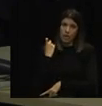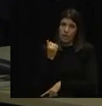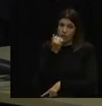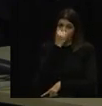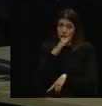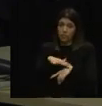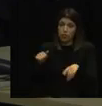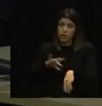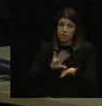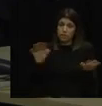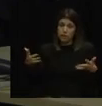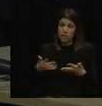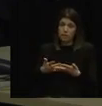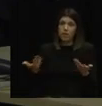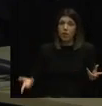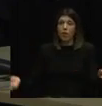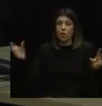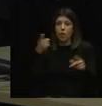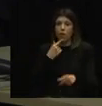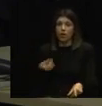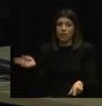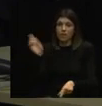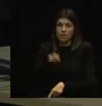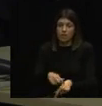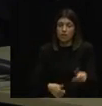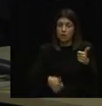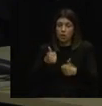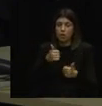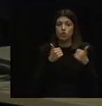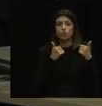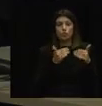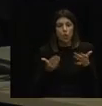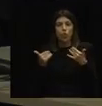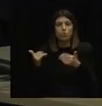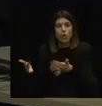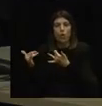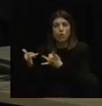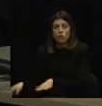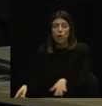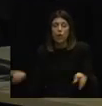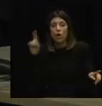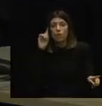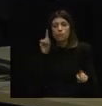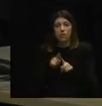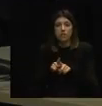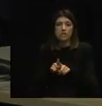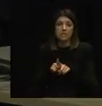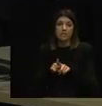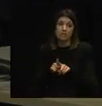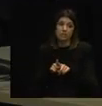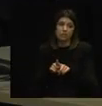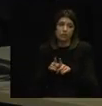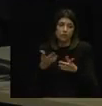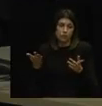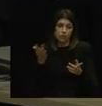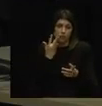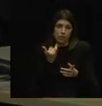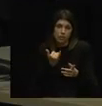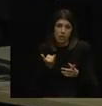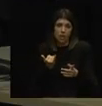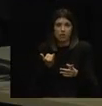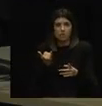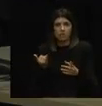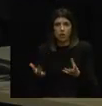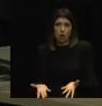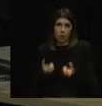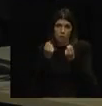da pandemia e, portanto, serão novamente lançados os concursos com as implicações de morosidade e atraso que são